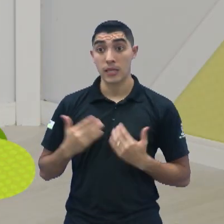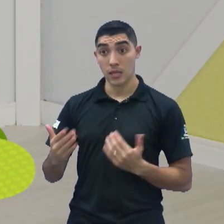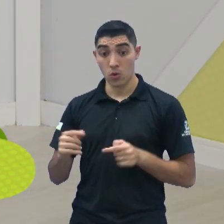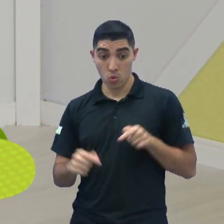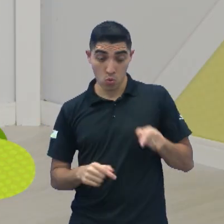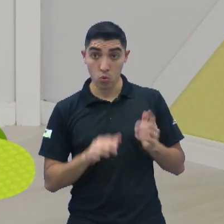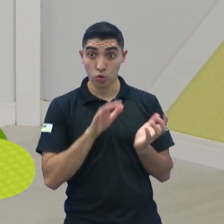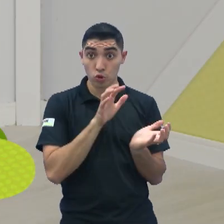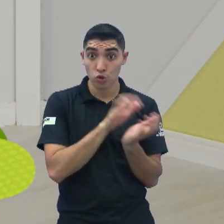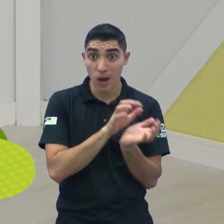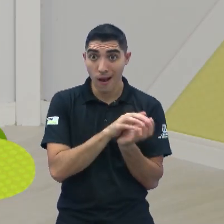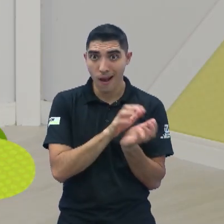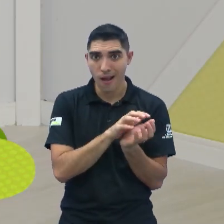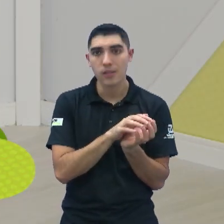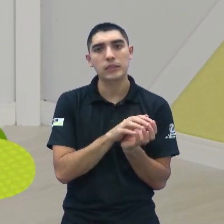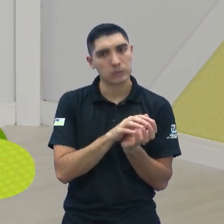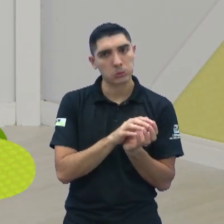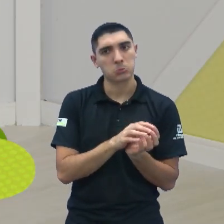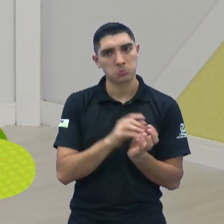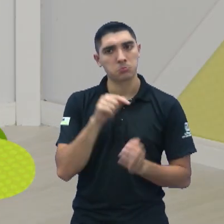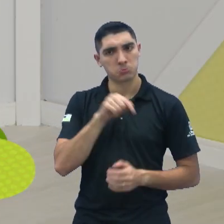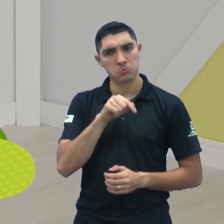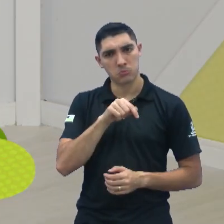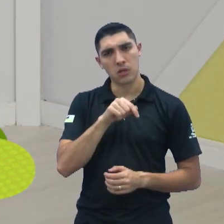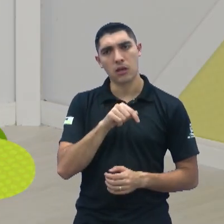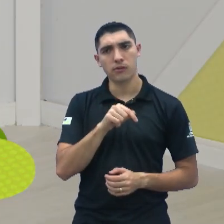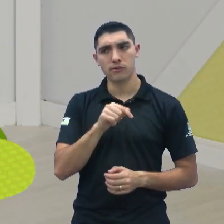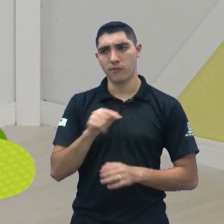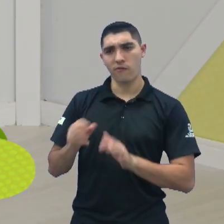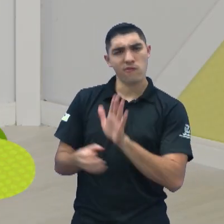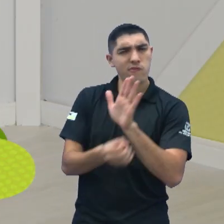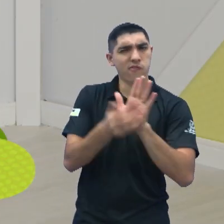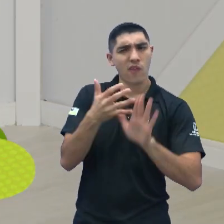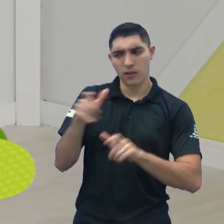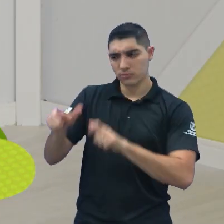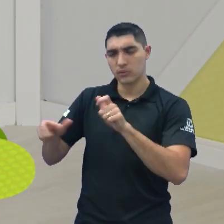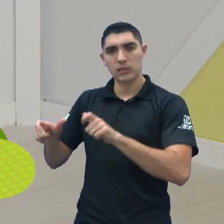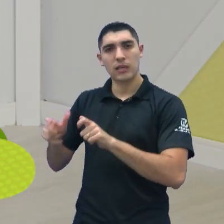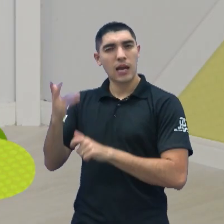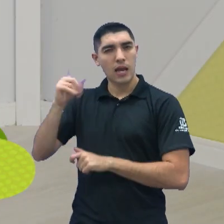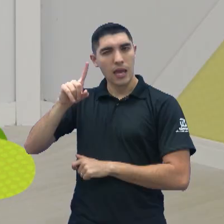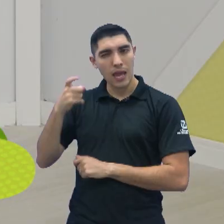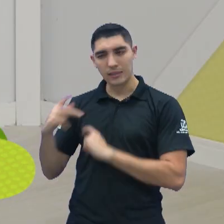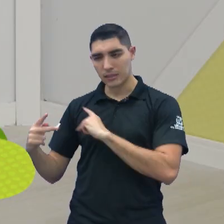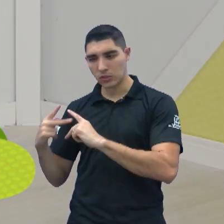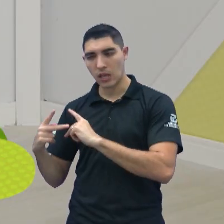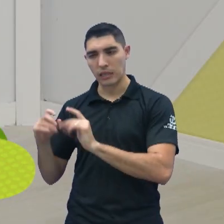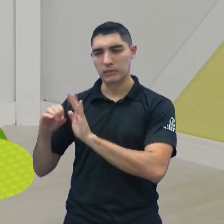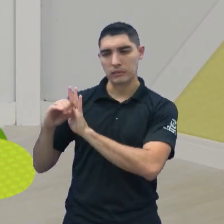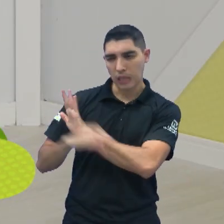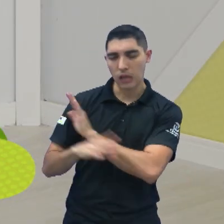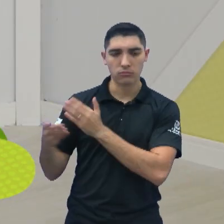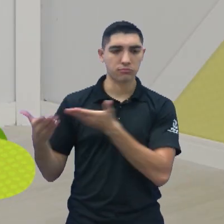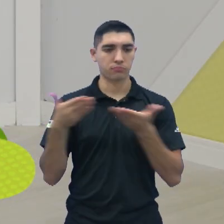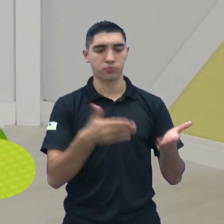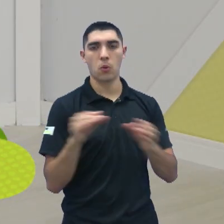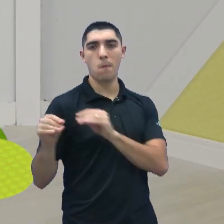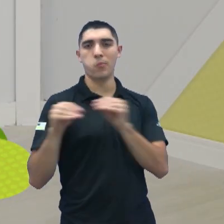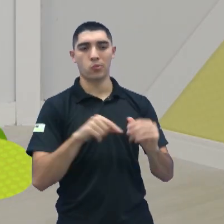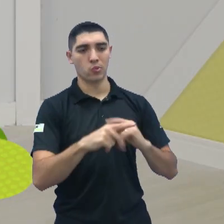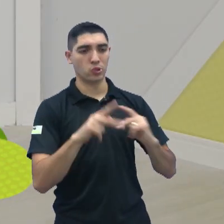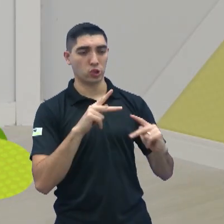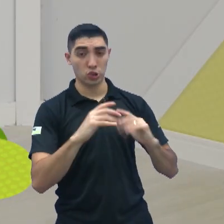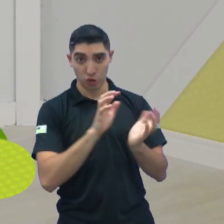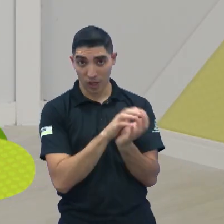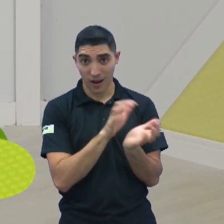bem, né? Teve muitos jogadores que saíram de São José e foram jogar no Jacareí. Hoje confesso, não sei como é que está essa proporção,